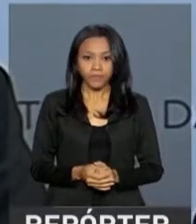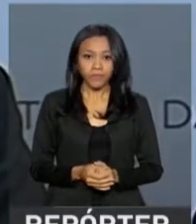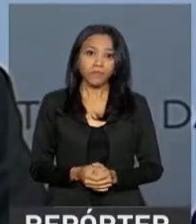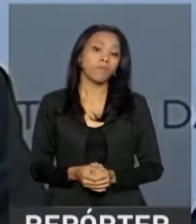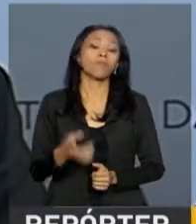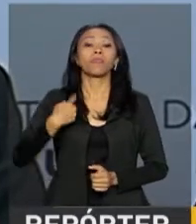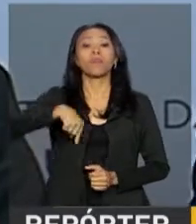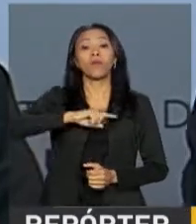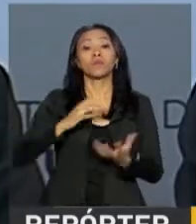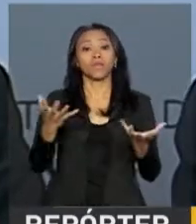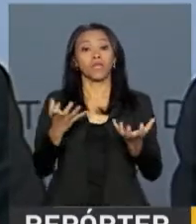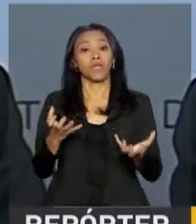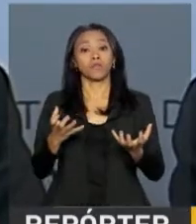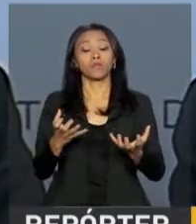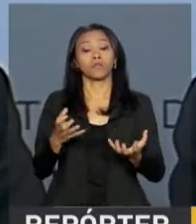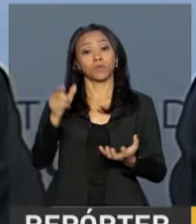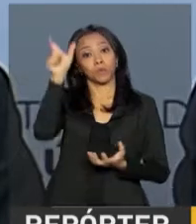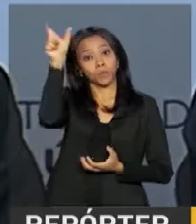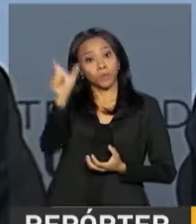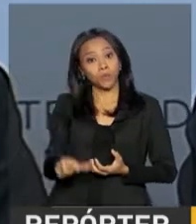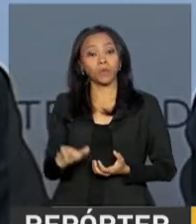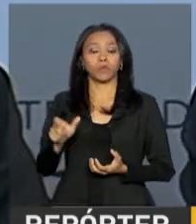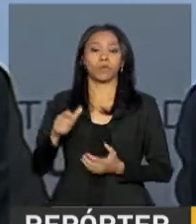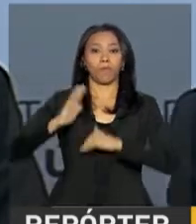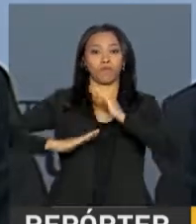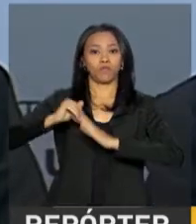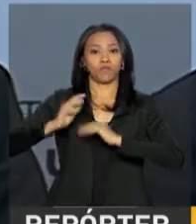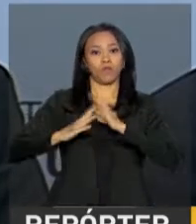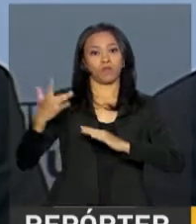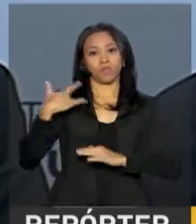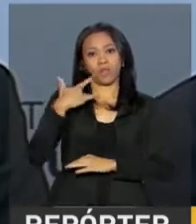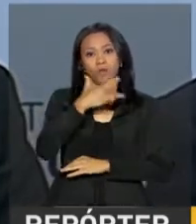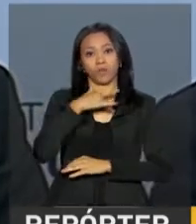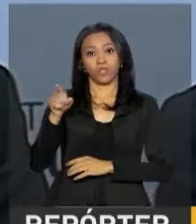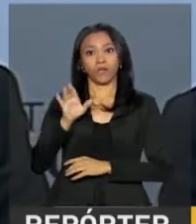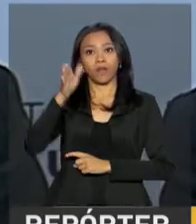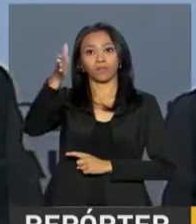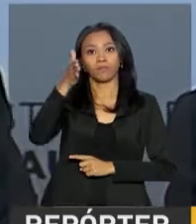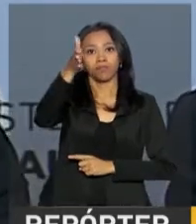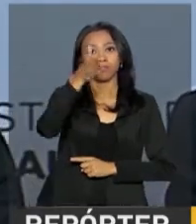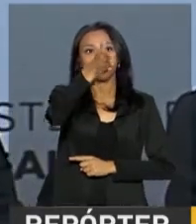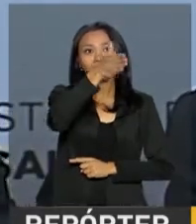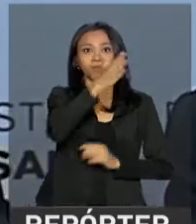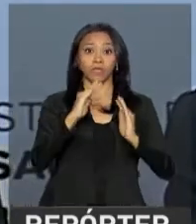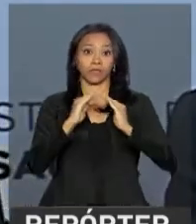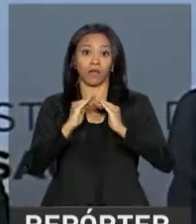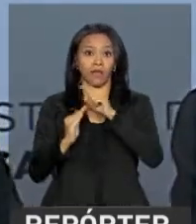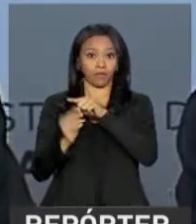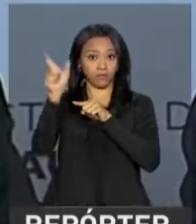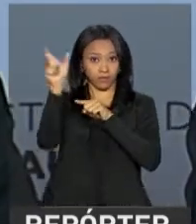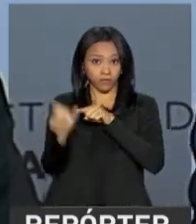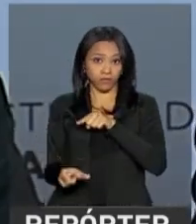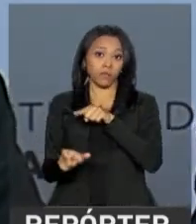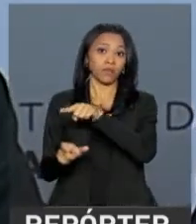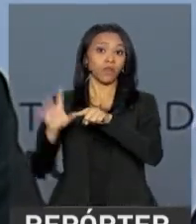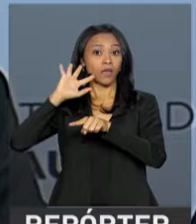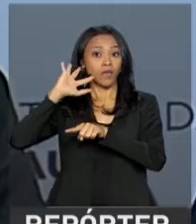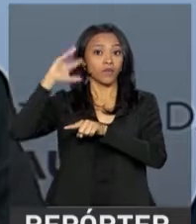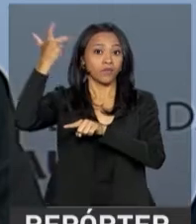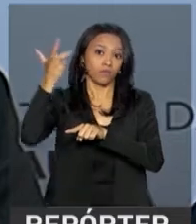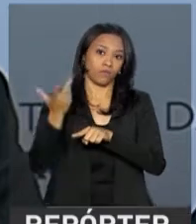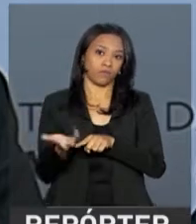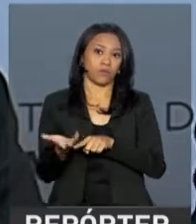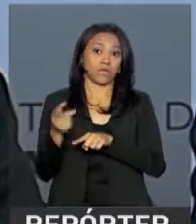agente comunitário de saúde que na visita domiciliar tenha resolutividade que a